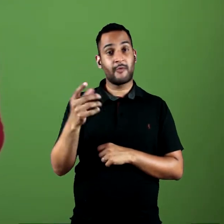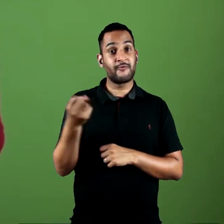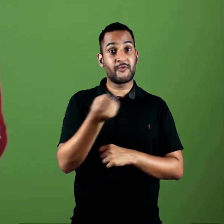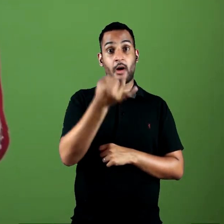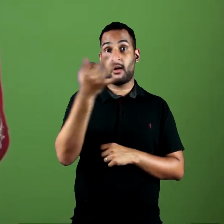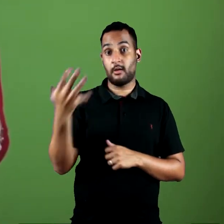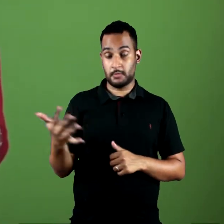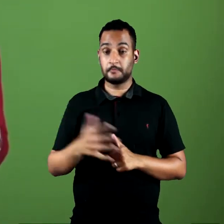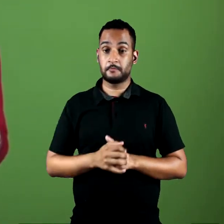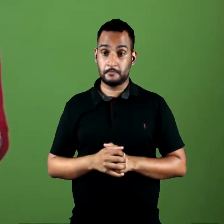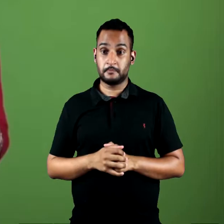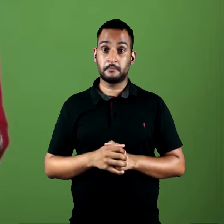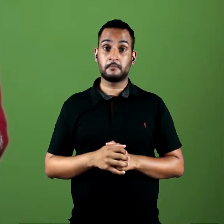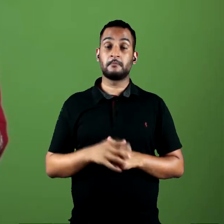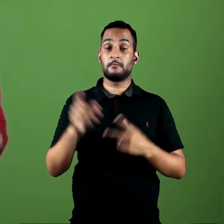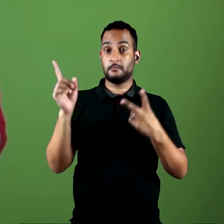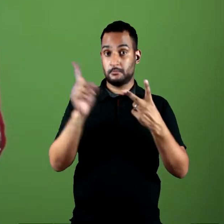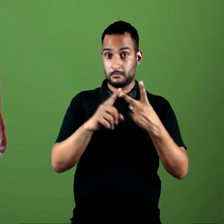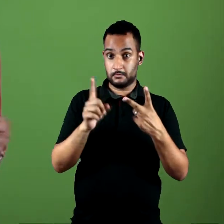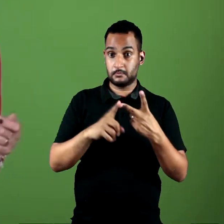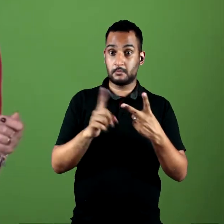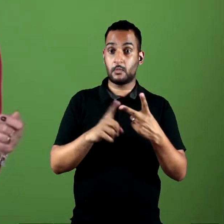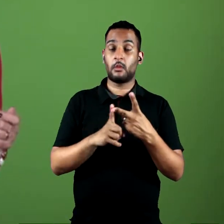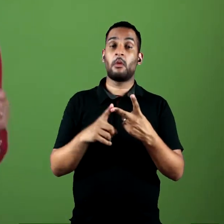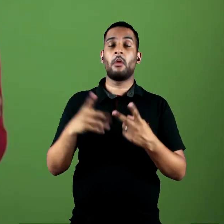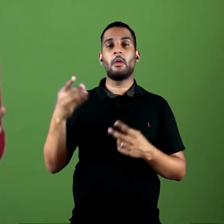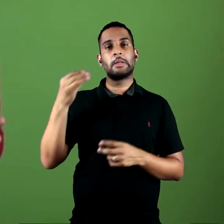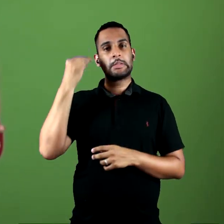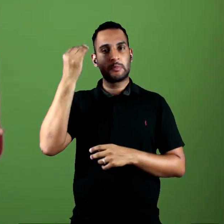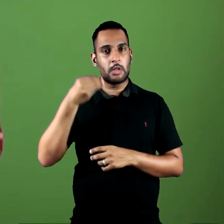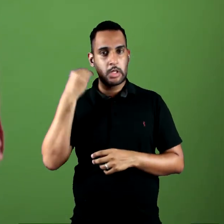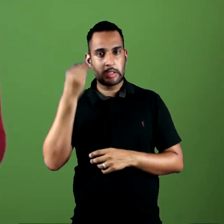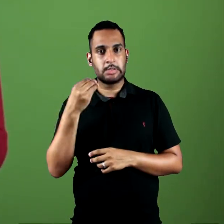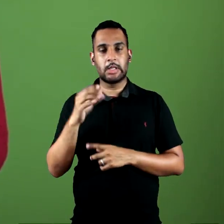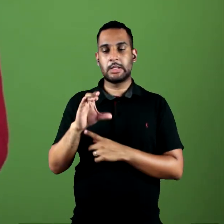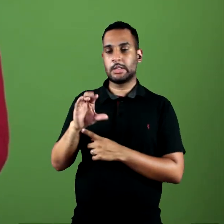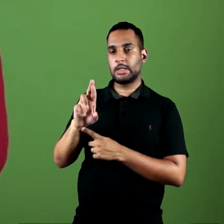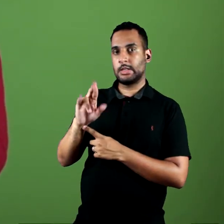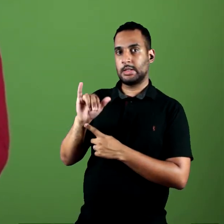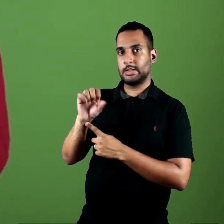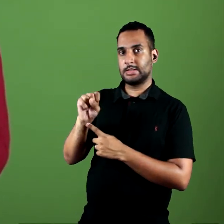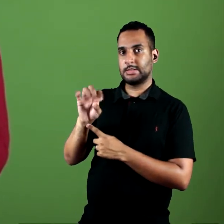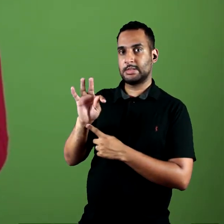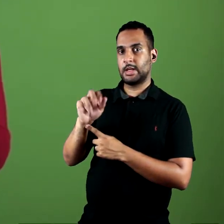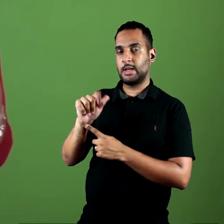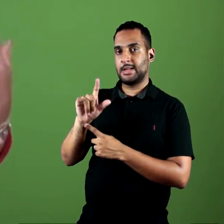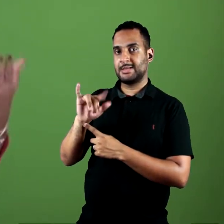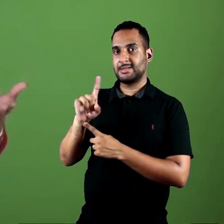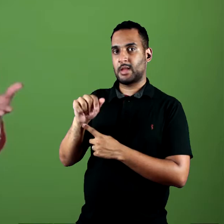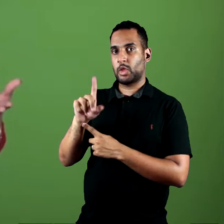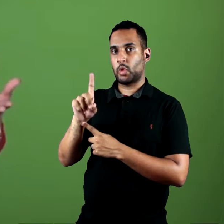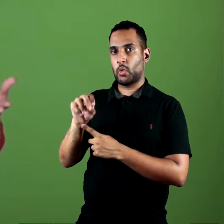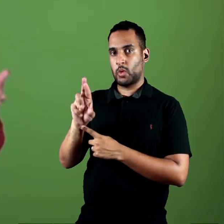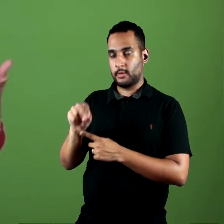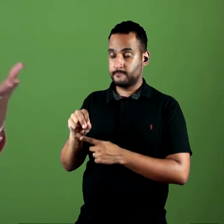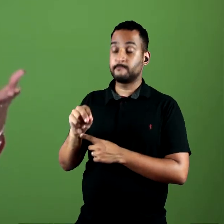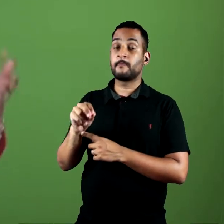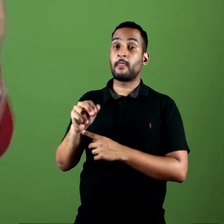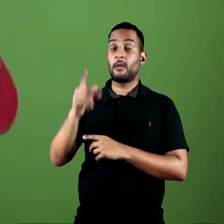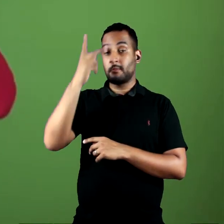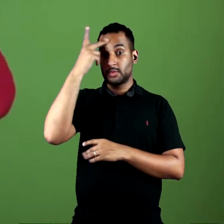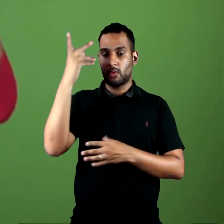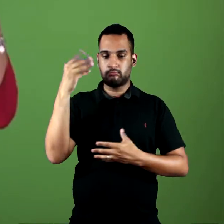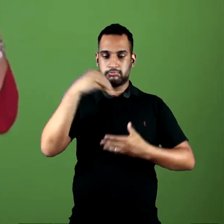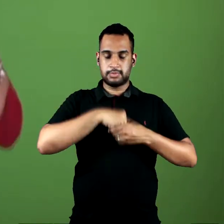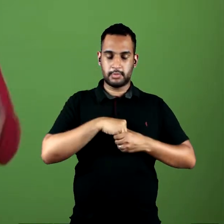experiências cristalizadoras são pessoais e privadas. O sujeito as guarda apenas para si e anos depois se